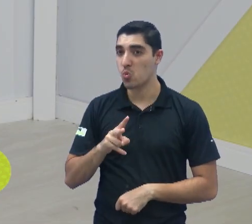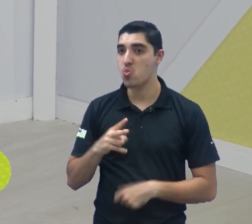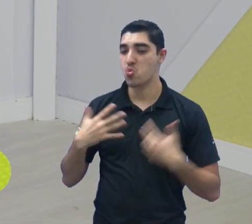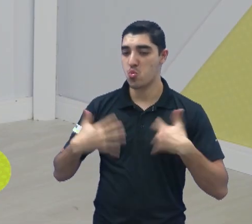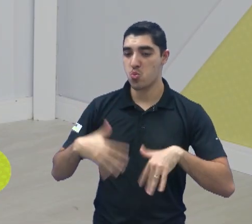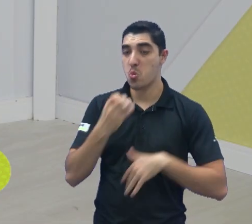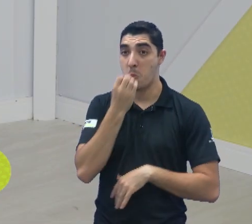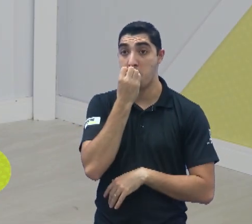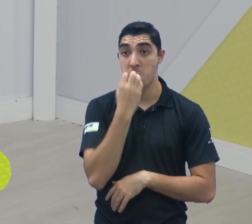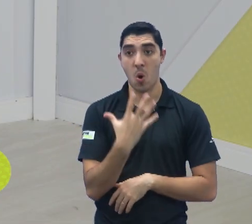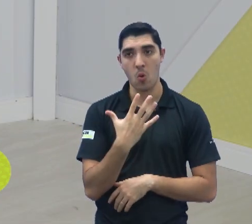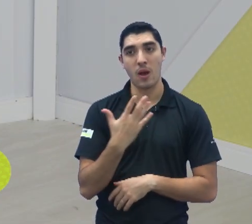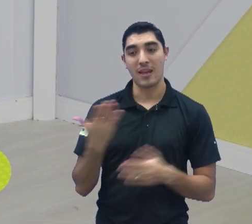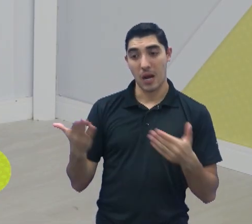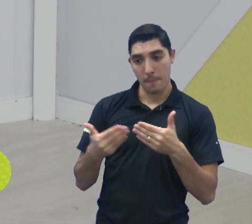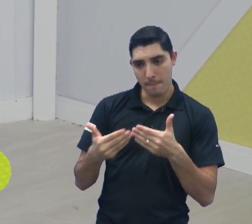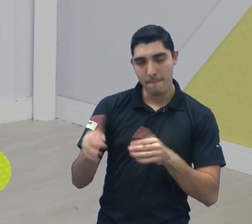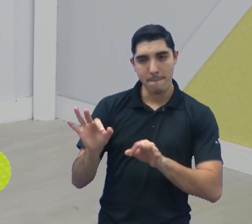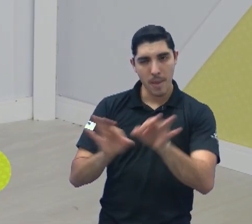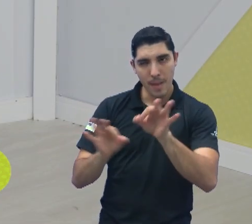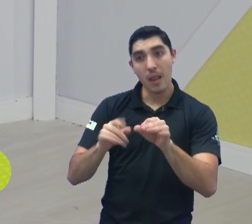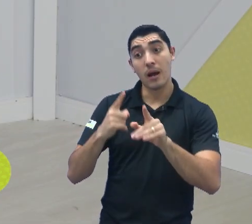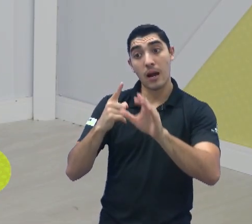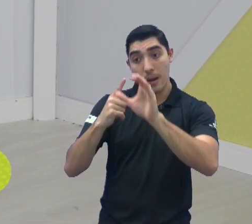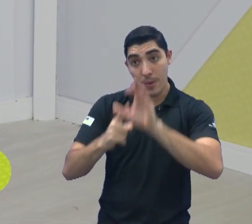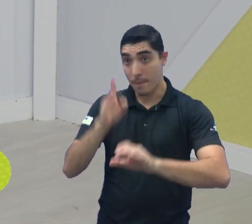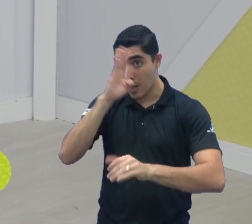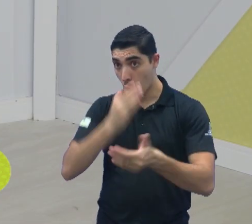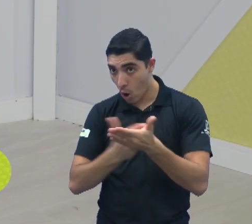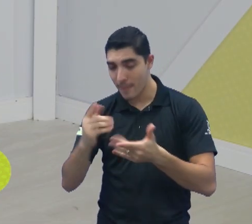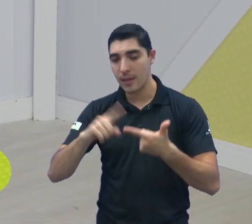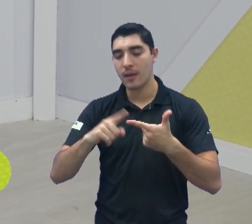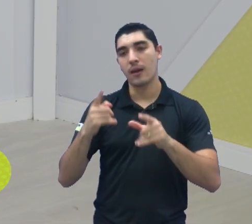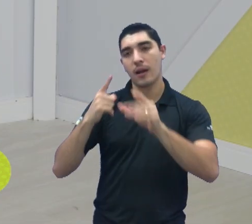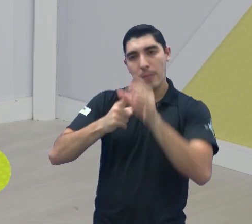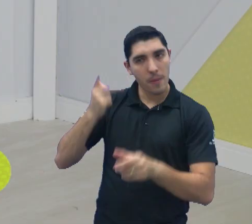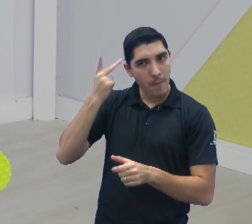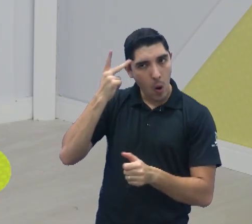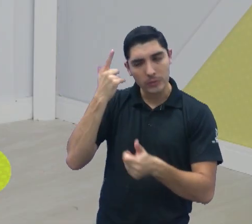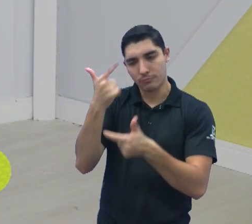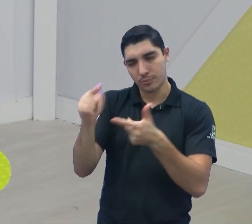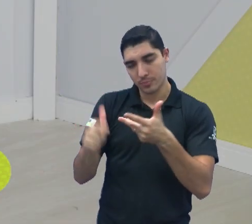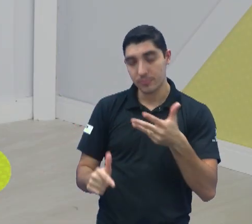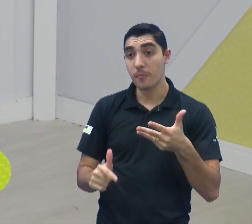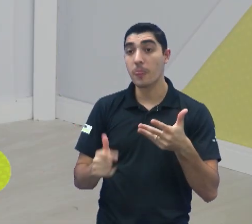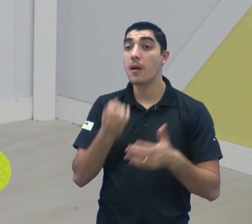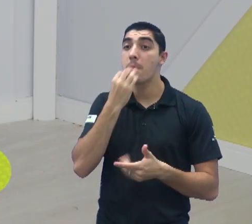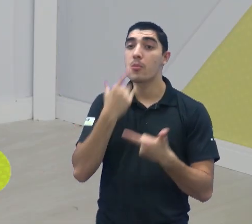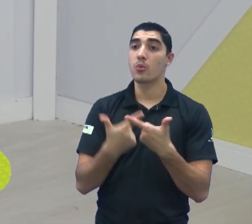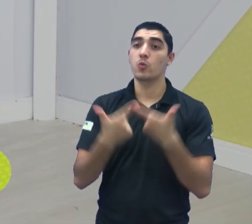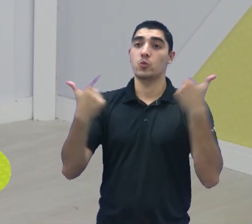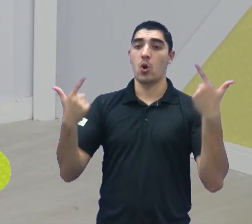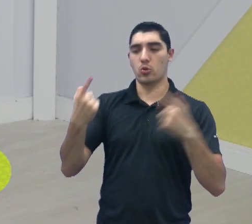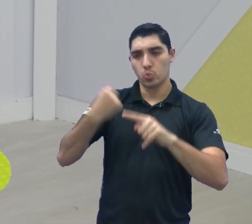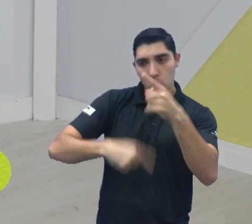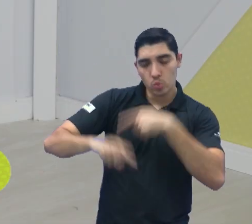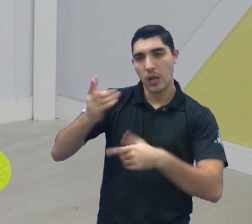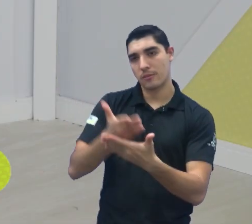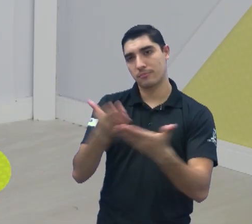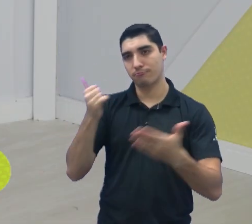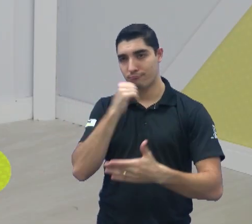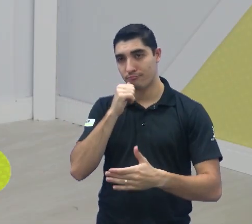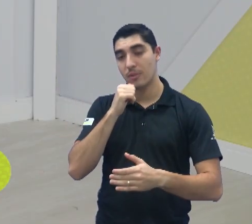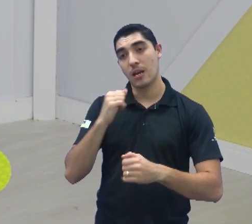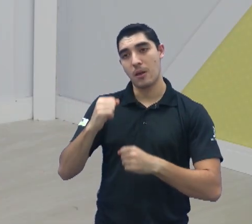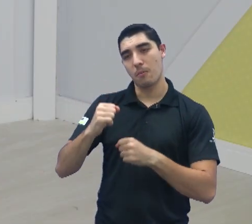abertos, jogos regionais e tudo mais. Sucesso para as meninas que já sabem o caminho da LBF em